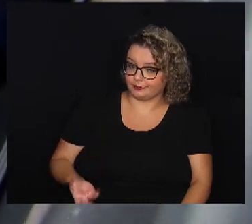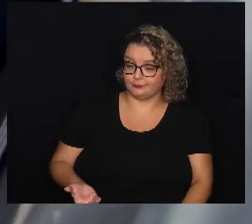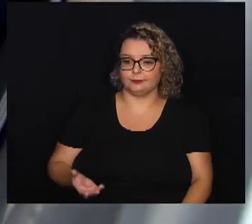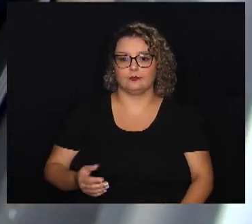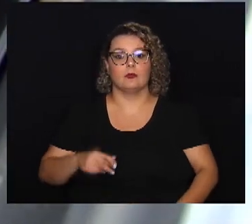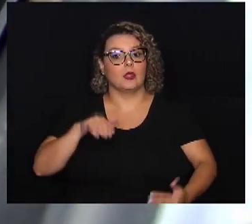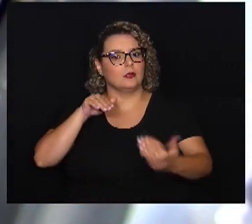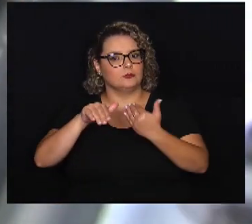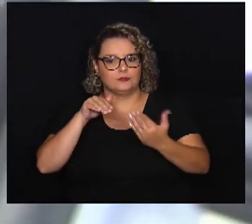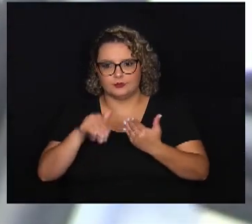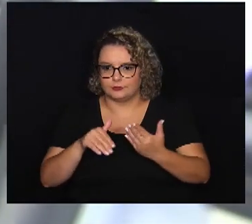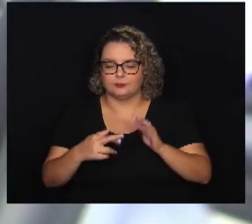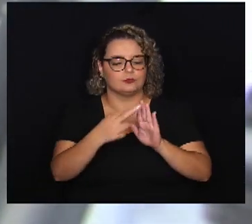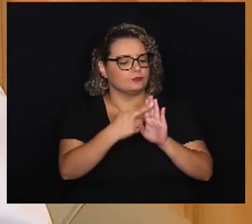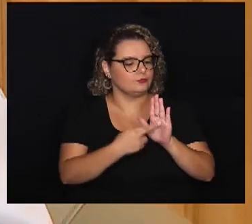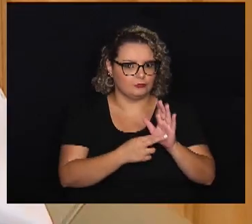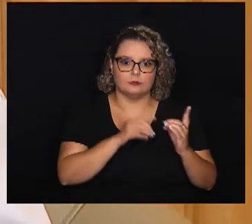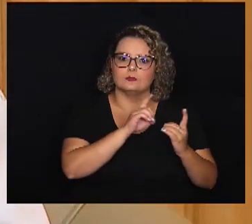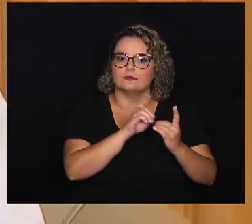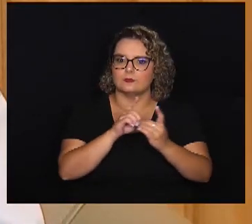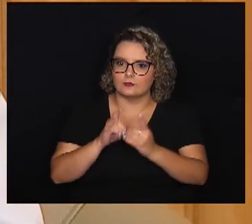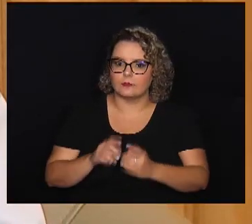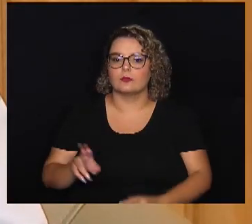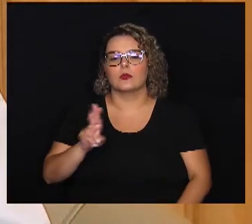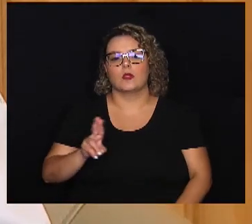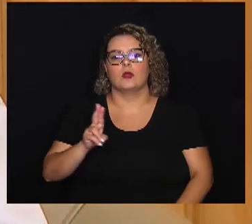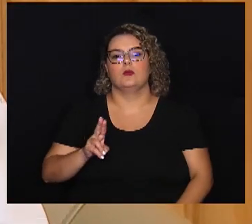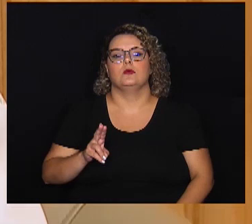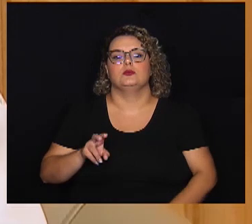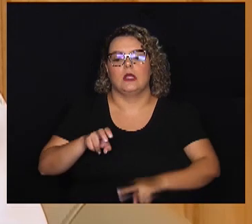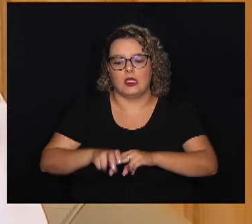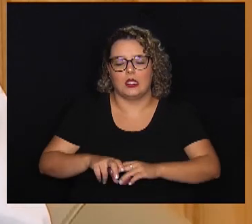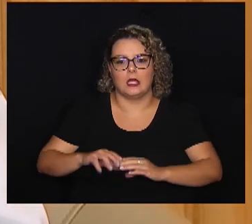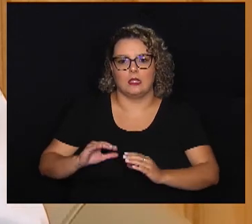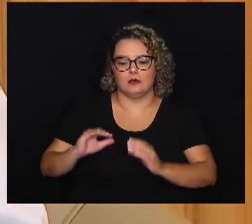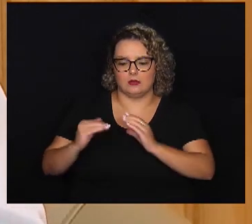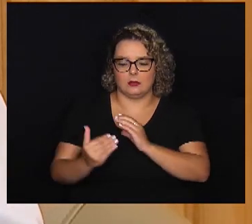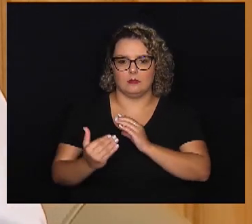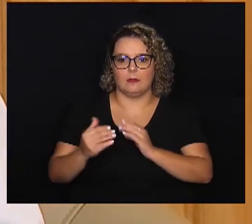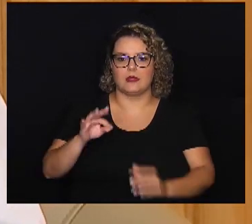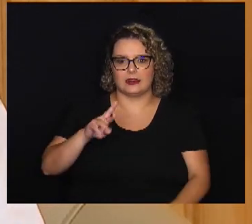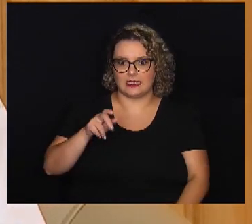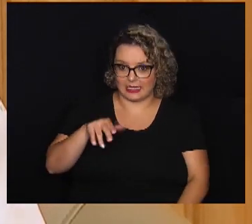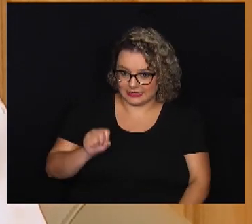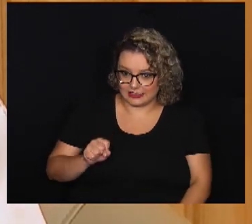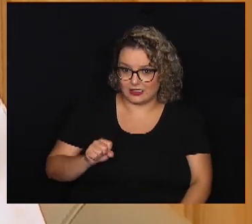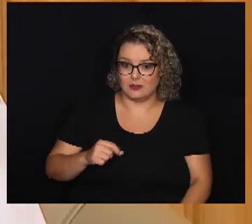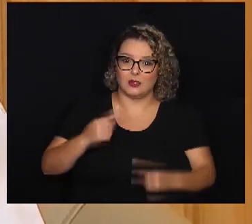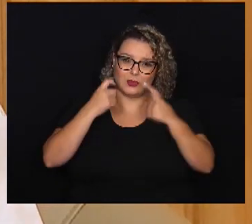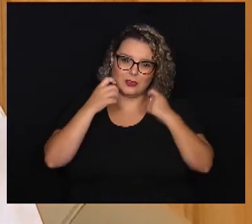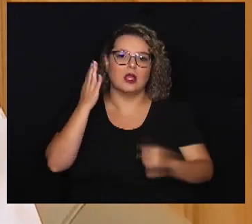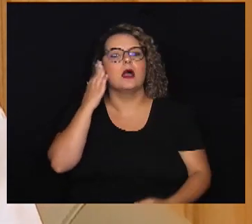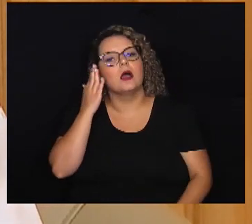as regras devem ser atendidas. O uso correto da cadeirinha, sempre virada para trás. Quando a criança chora, a gente sabe